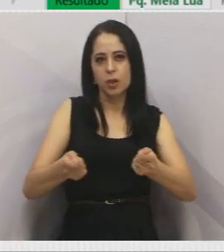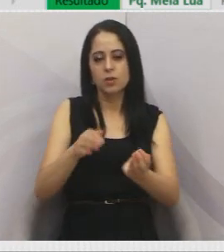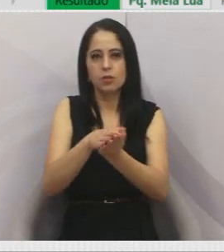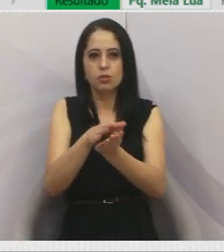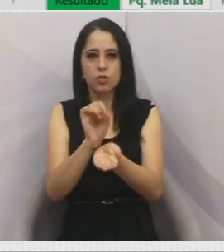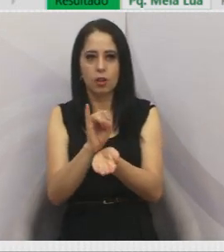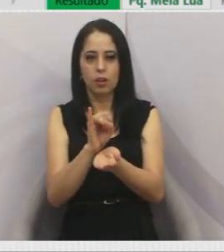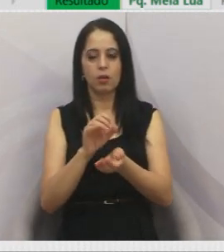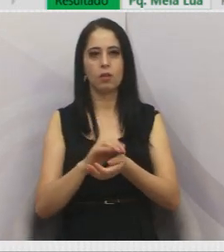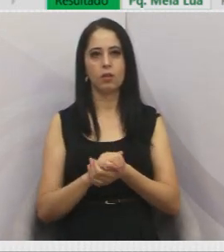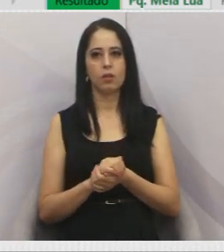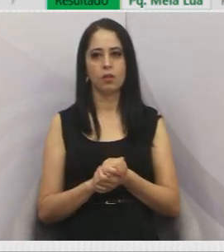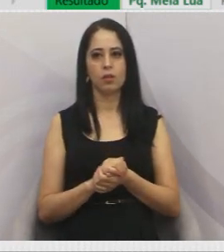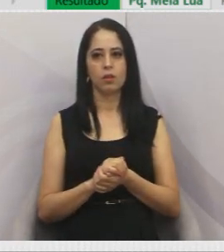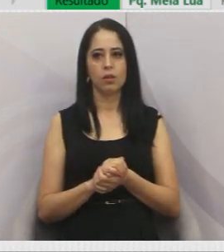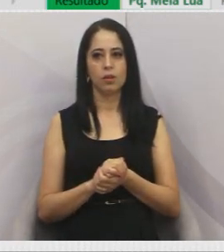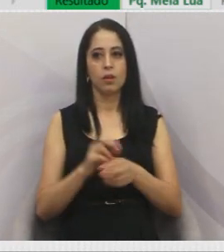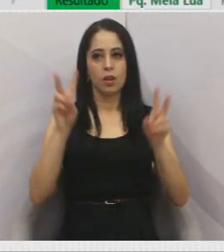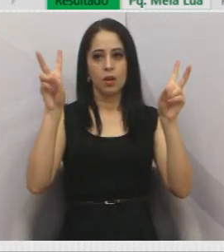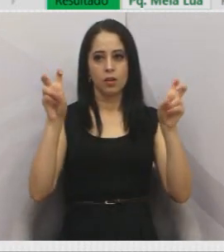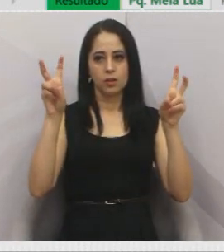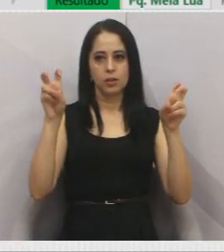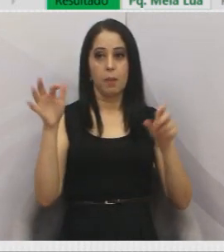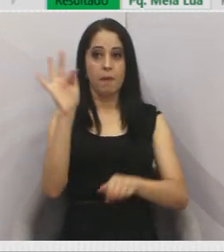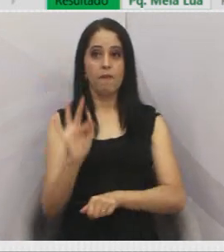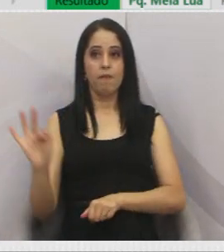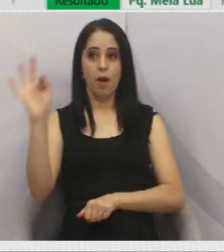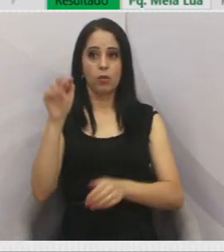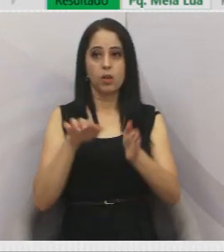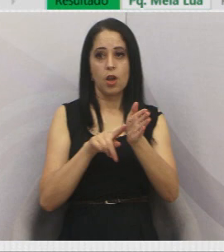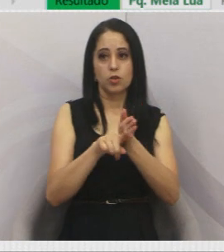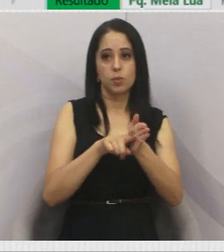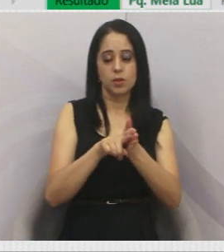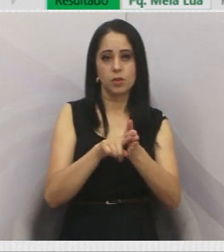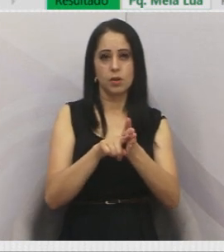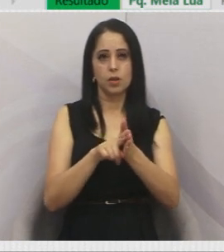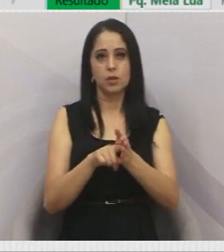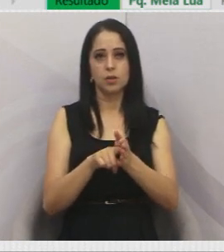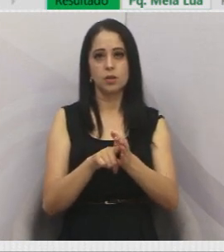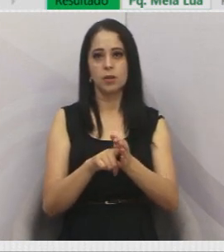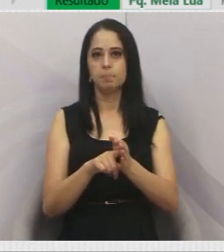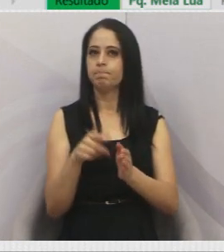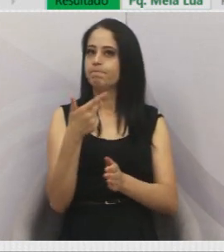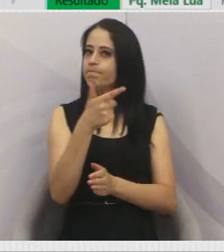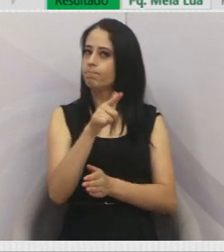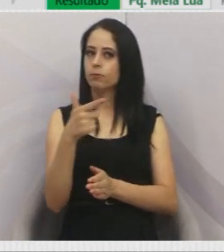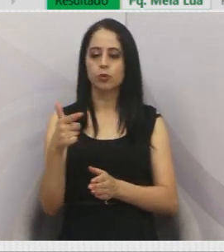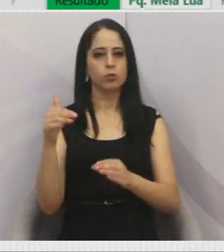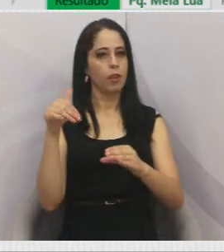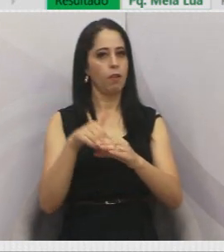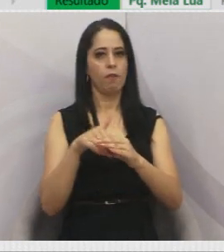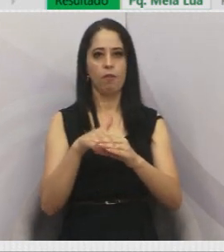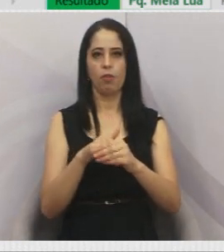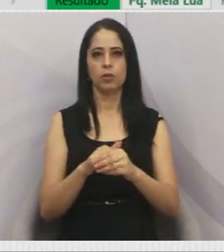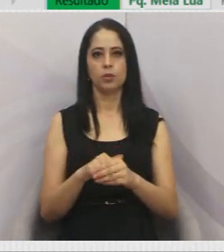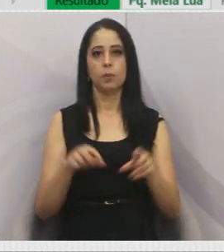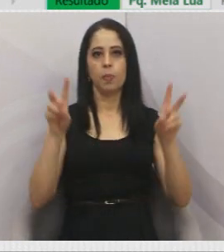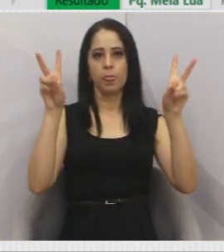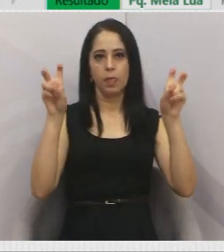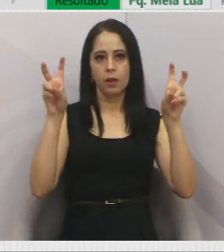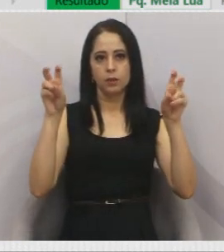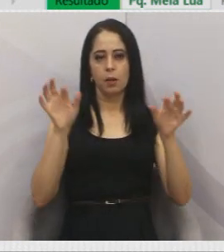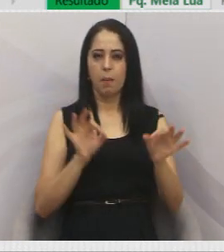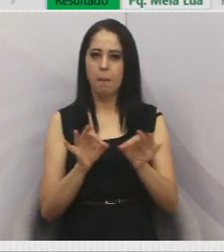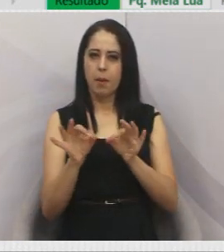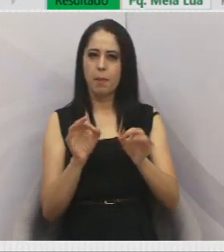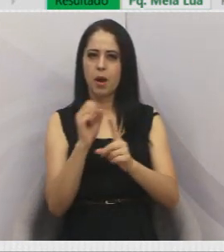Jacareí. Segmento entidades acadêmicas e de pesquisa, voto em branco. Segmento organização da